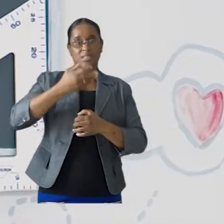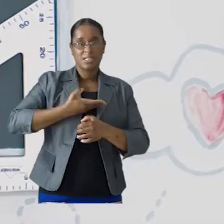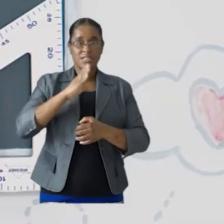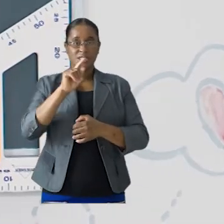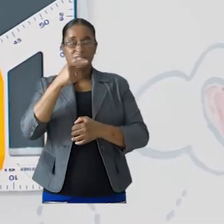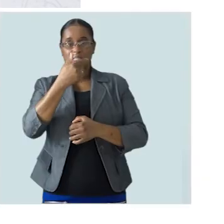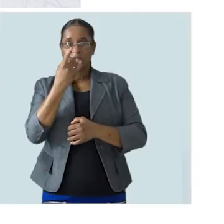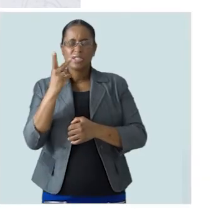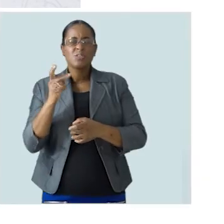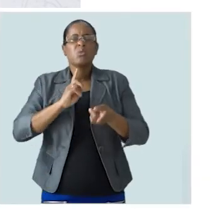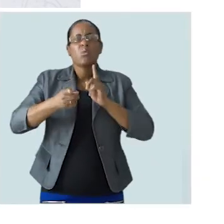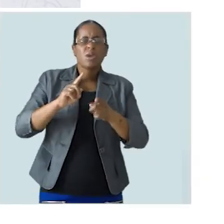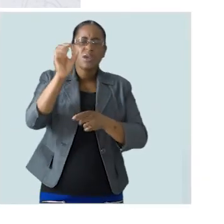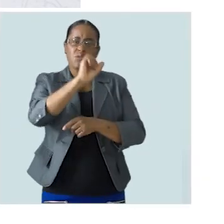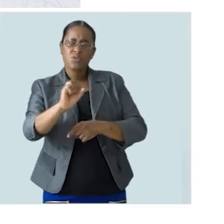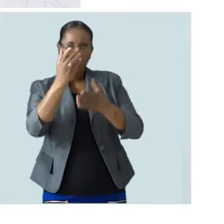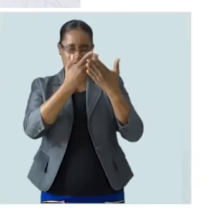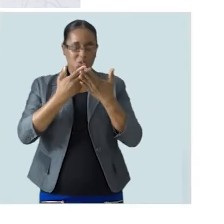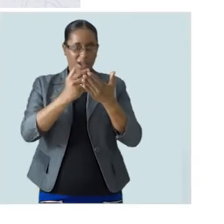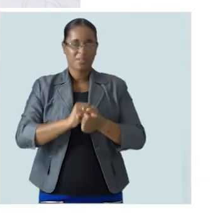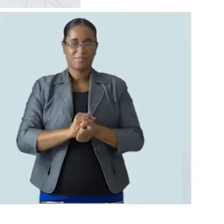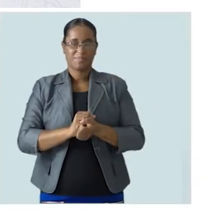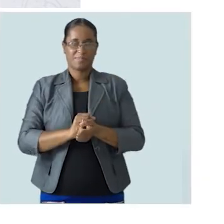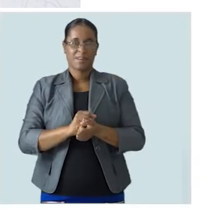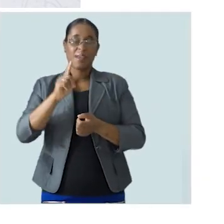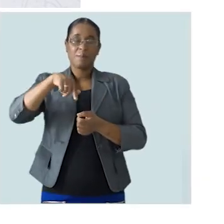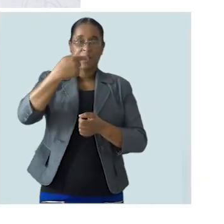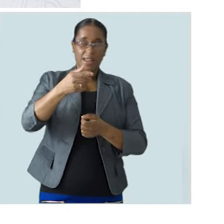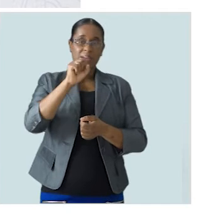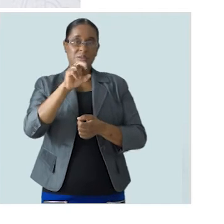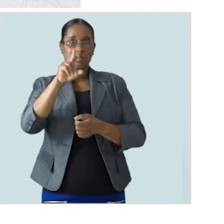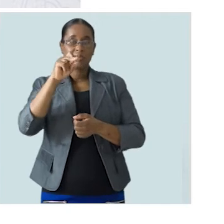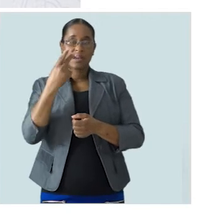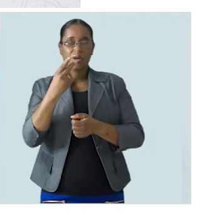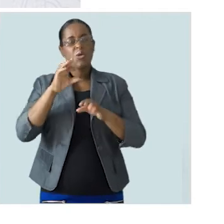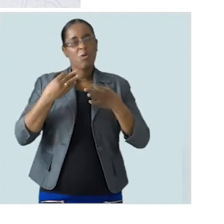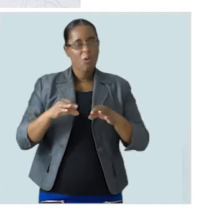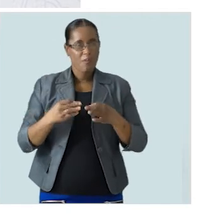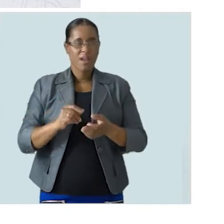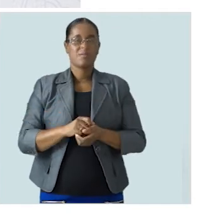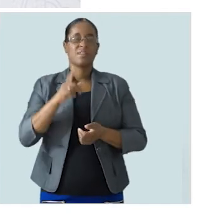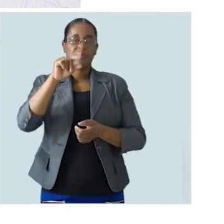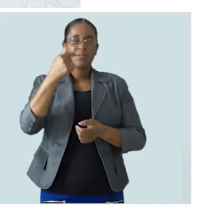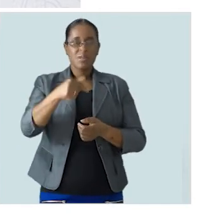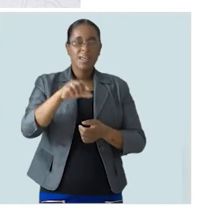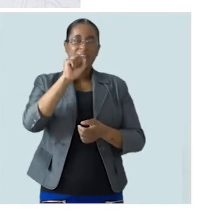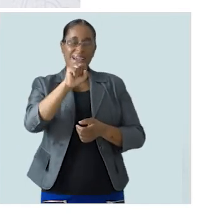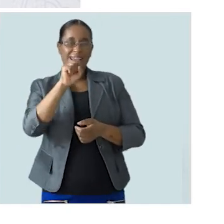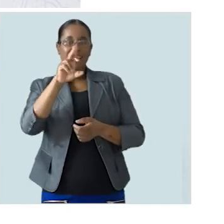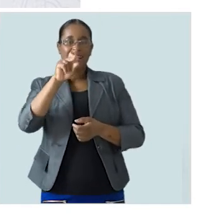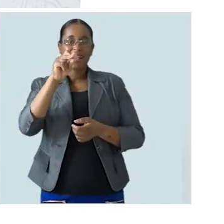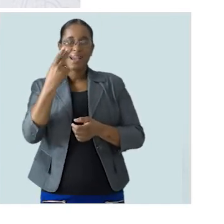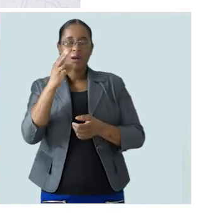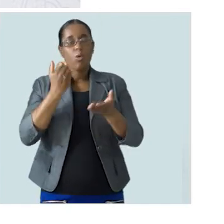vocês estudaram? Estudaram, para além do grau normal, grau comparativo